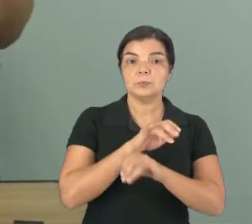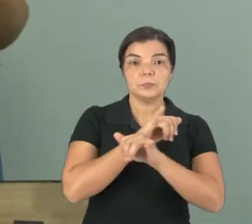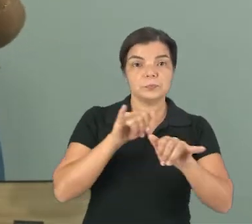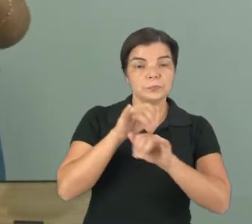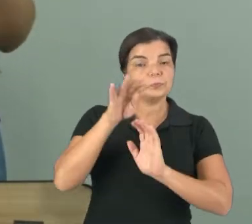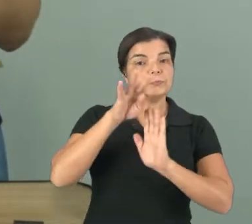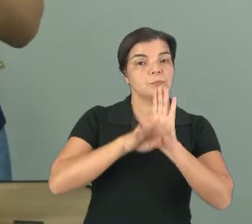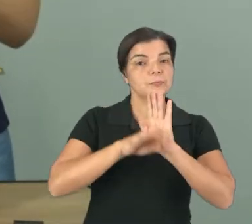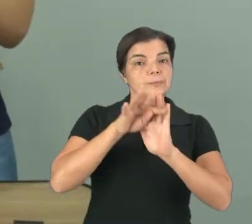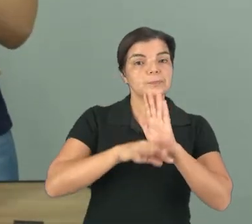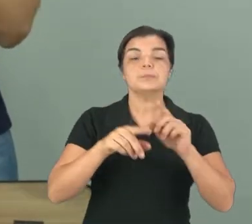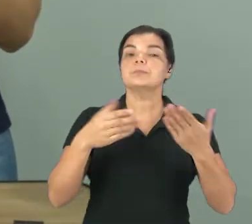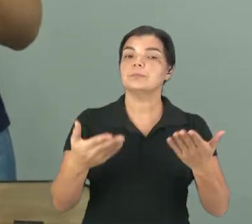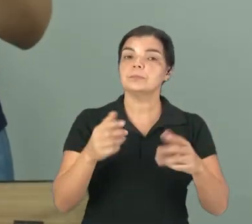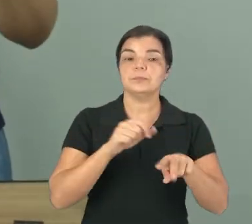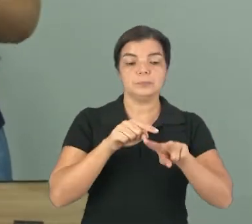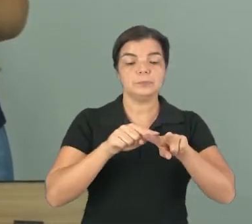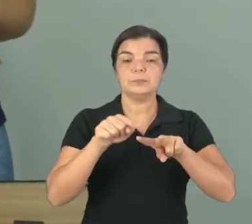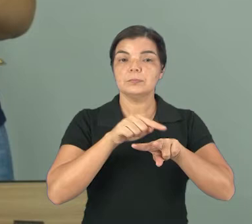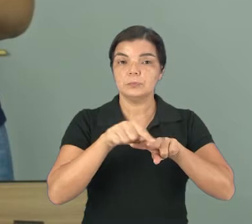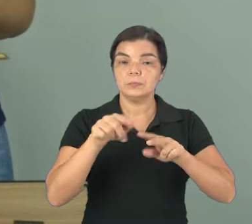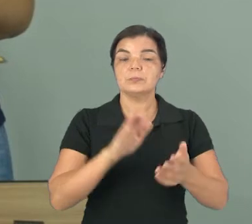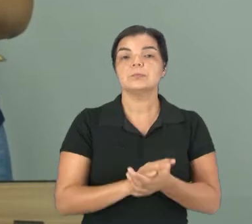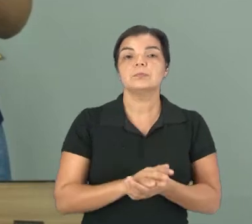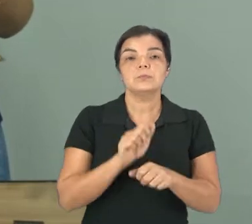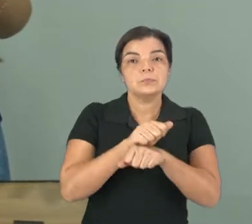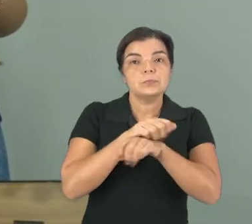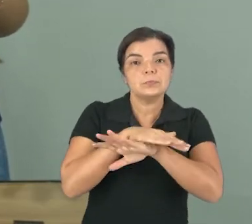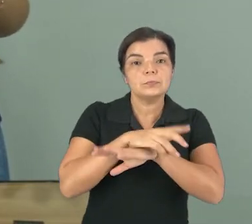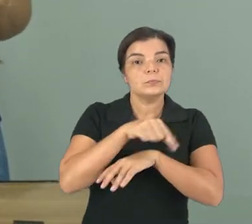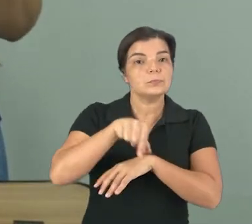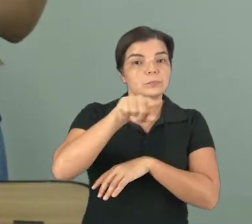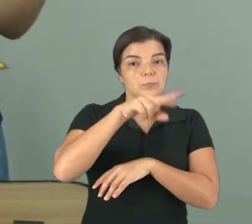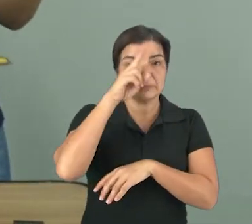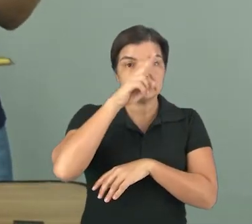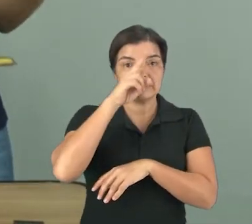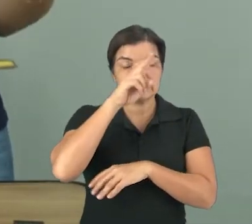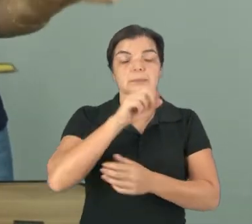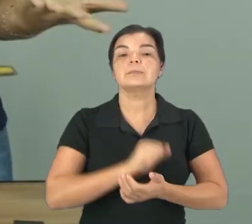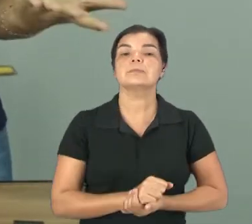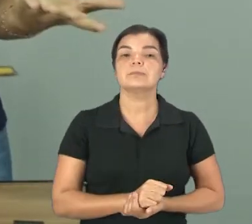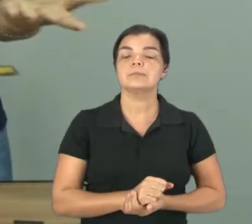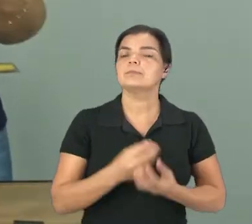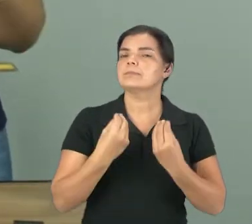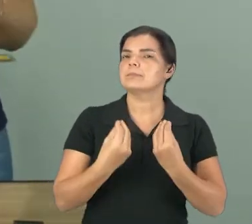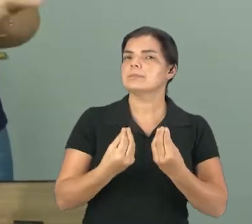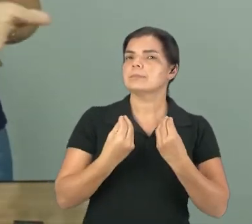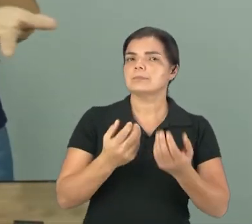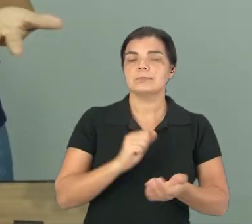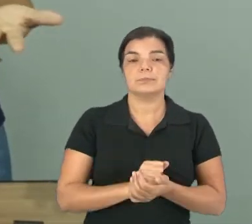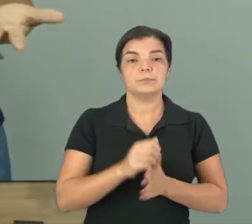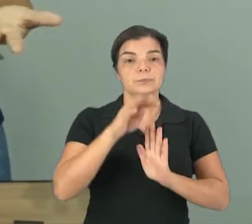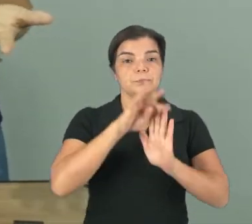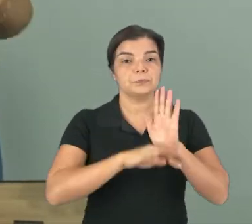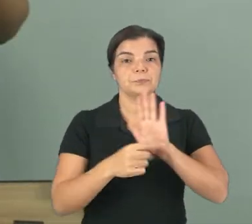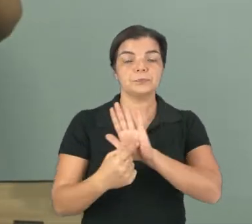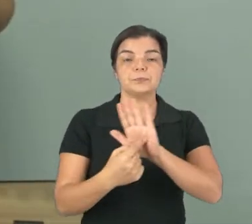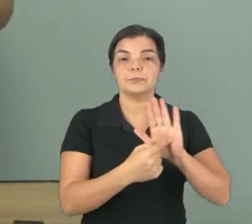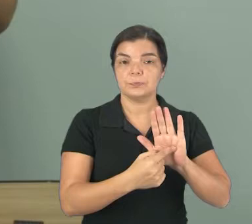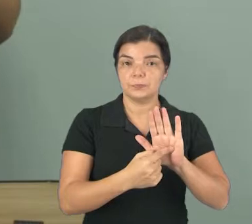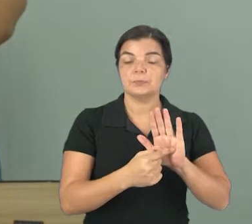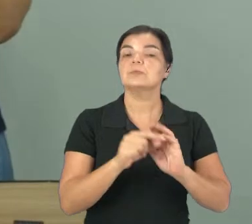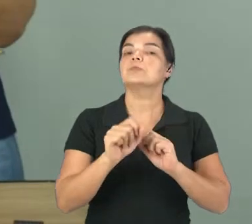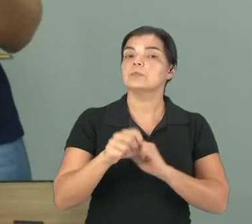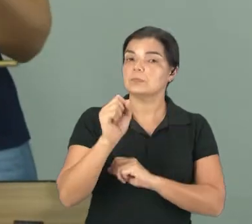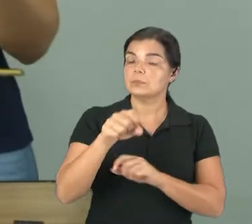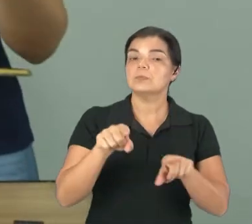que o texto nos dá a respeito das antenas das joaninhas? Vocês lembram? Elas servem para quê? O texto nos mostra isso?